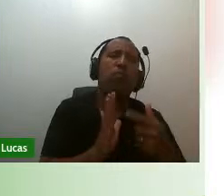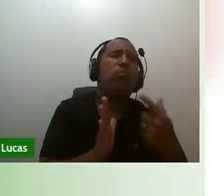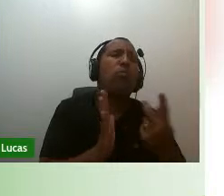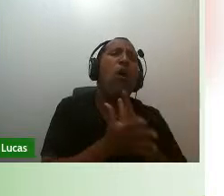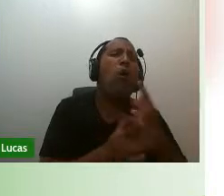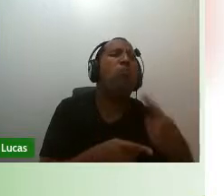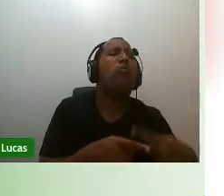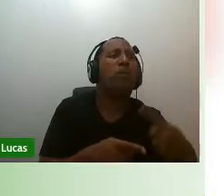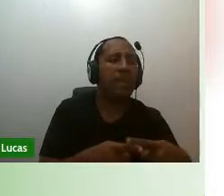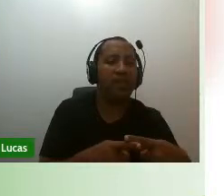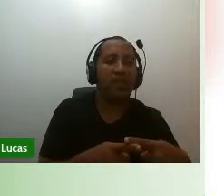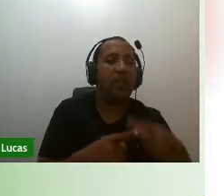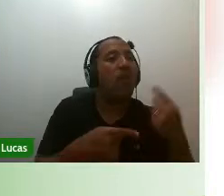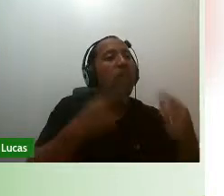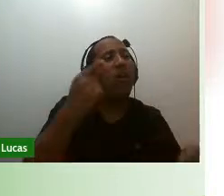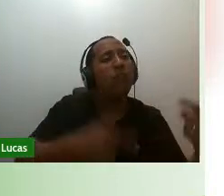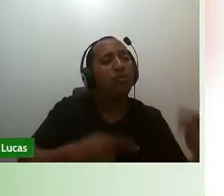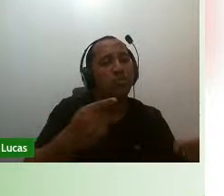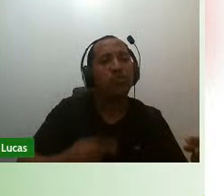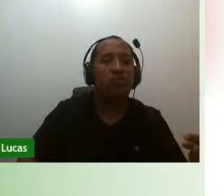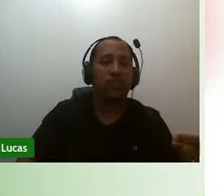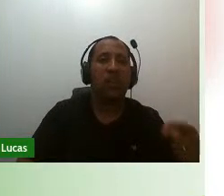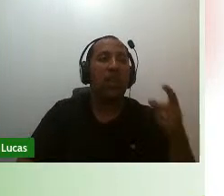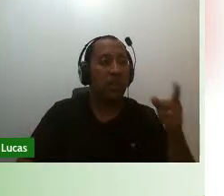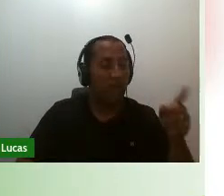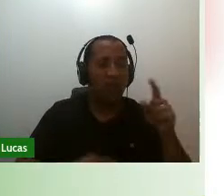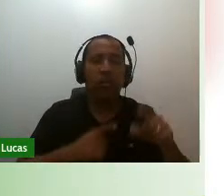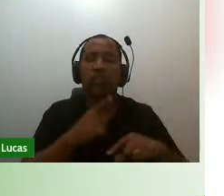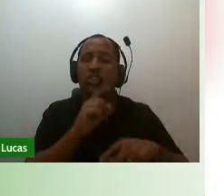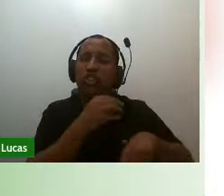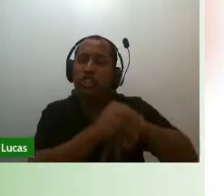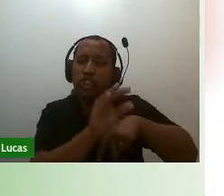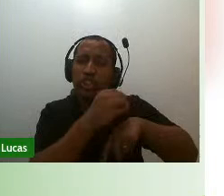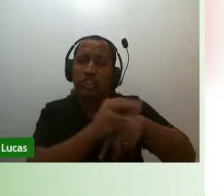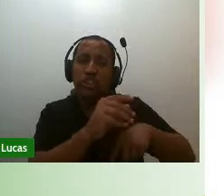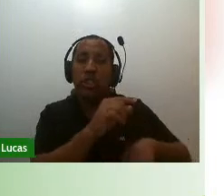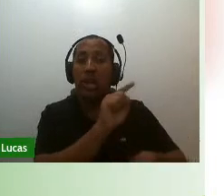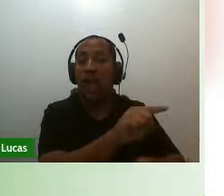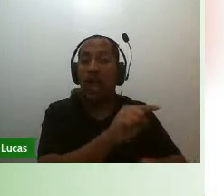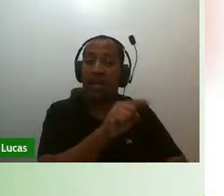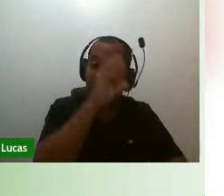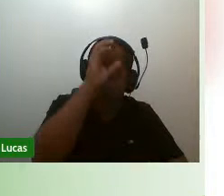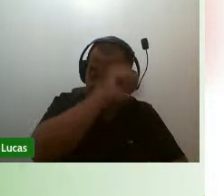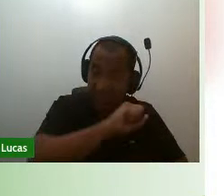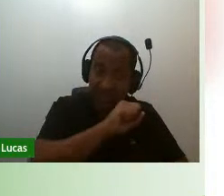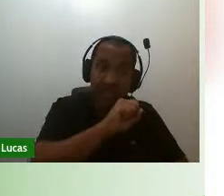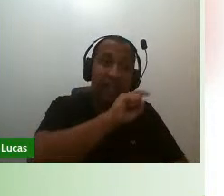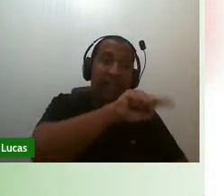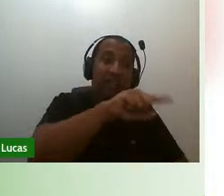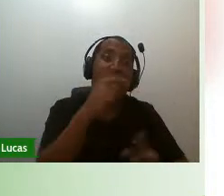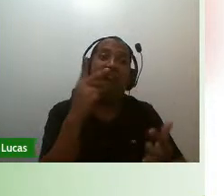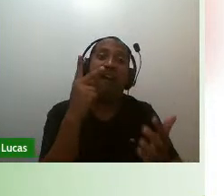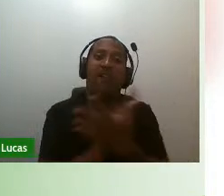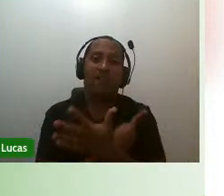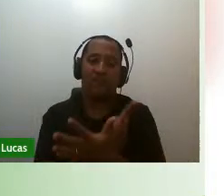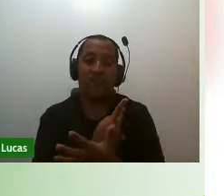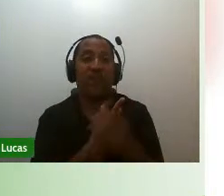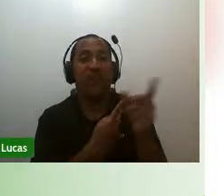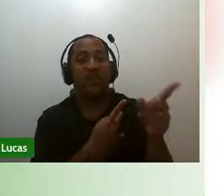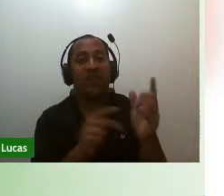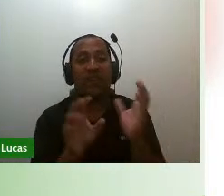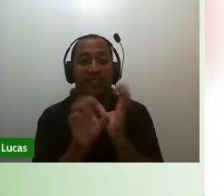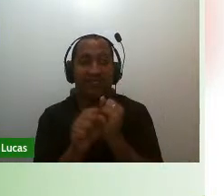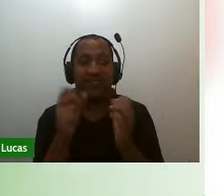E aí vamos discutir, te dou um feedback em relação a isso, e esse erro que você fez, esse cálculo que você